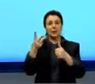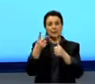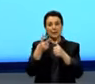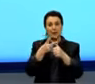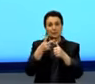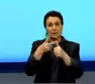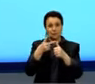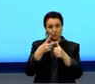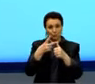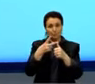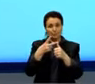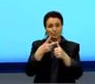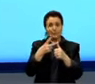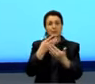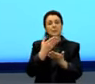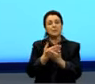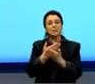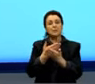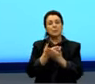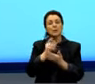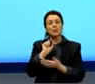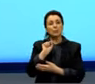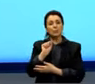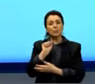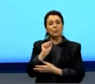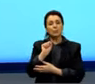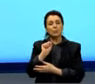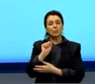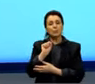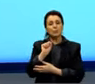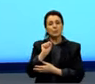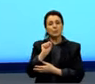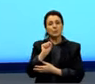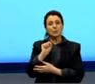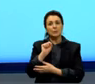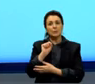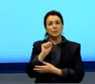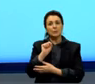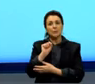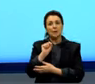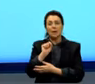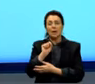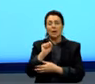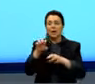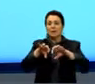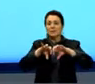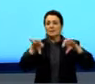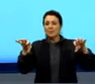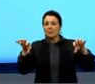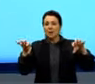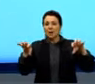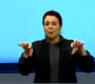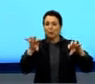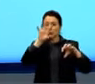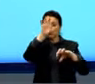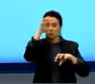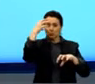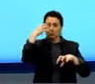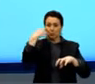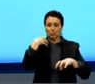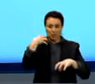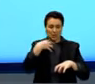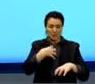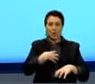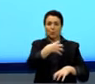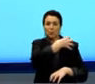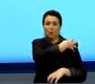anatomia topográfica, vai ser estudado de forma a separar por regiões do corpo.